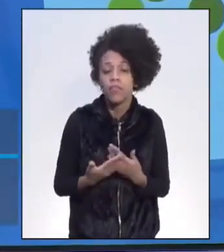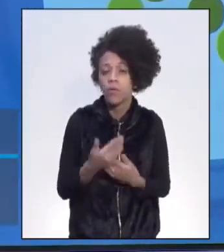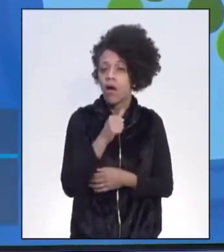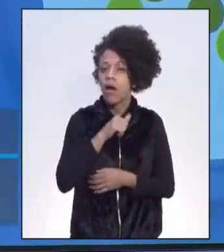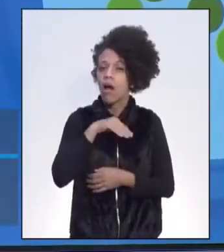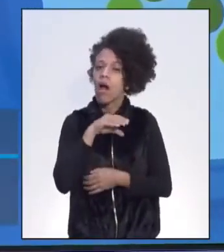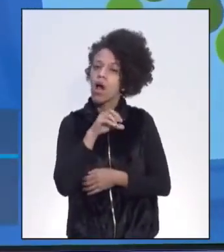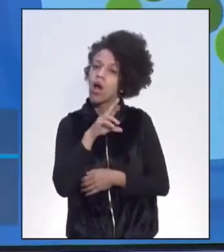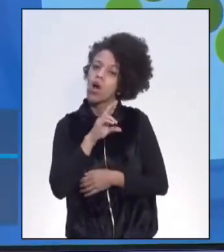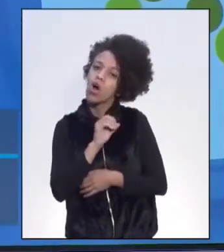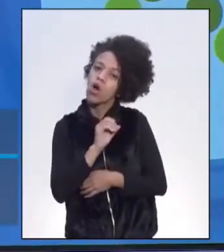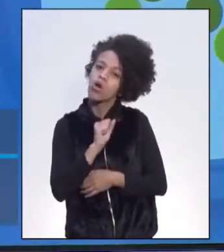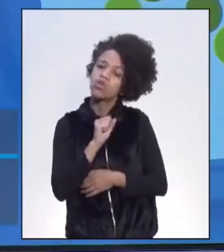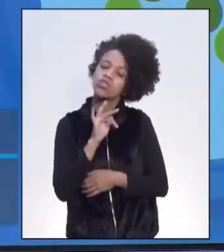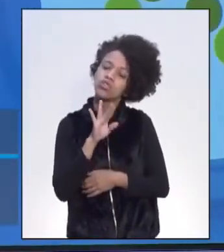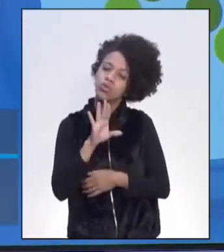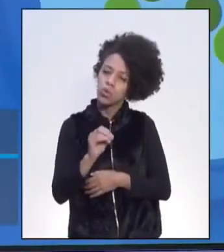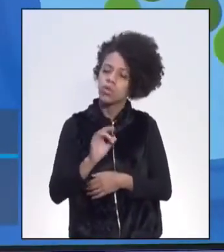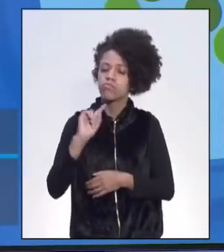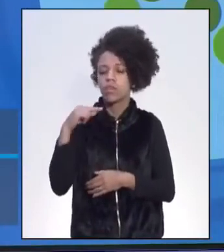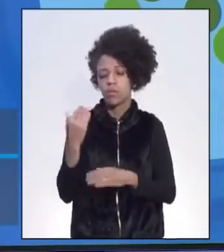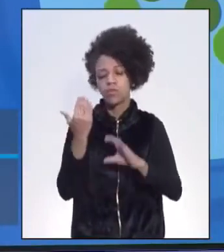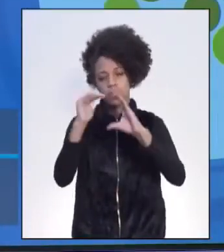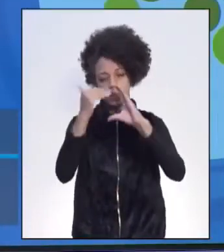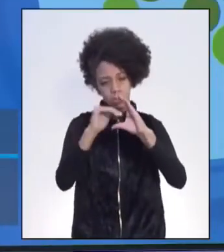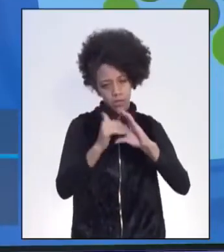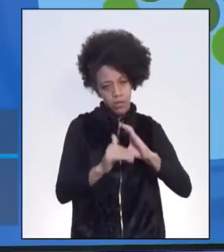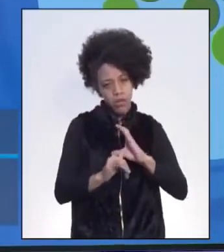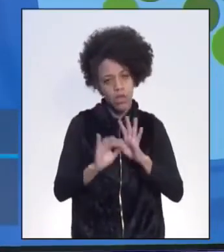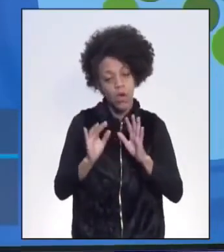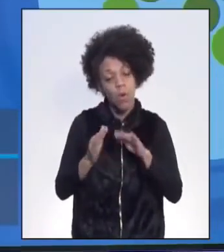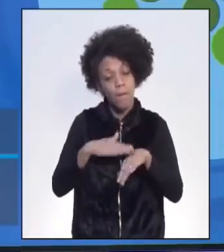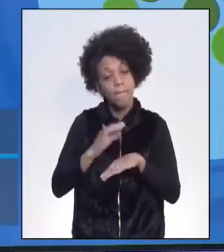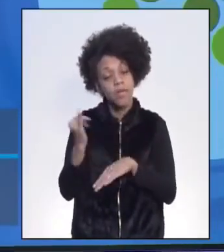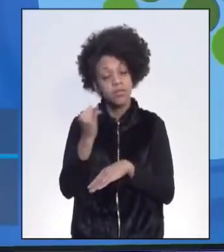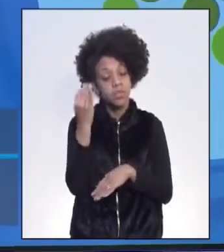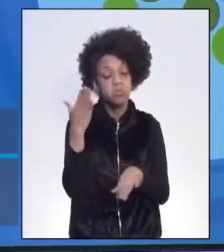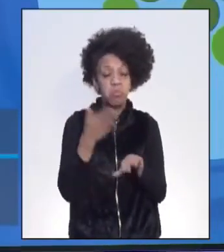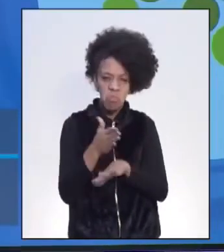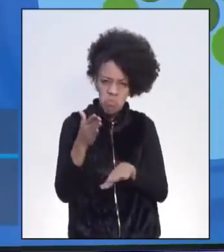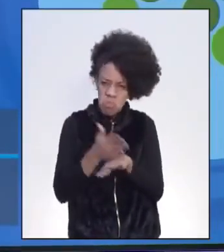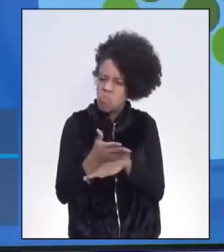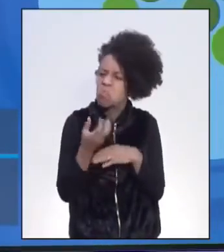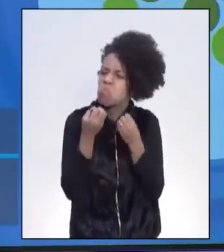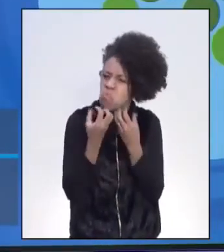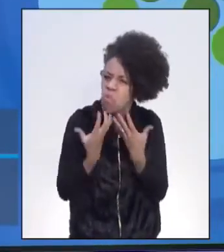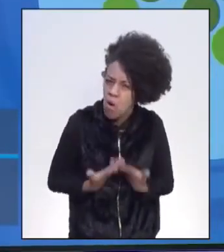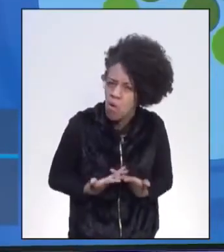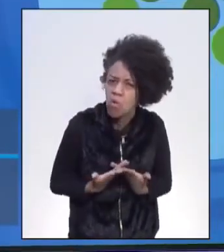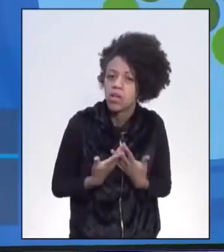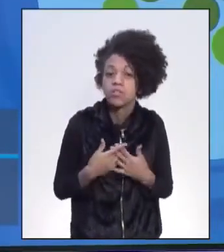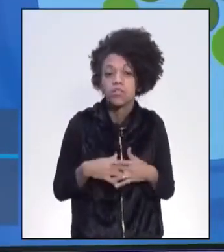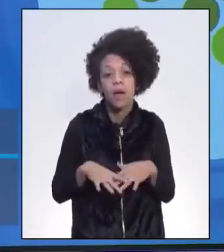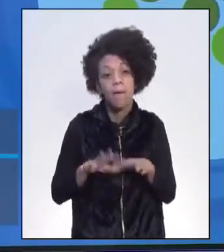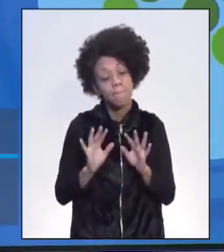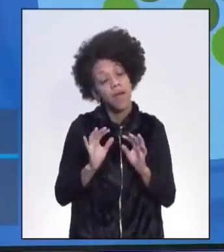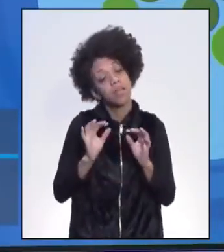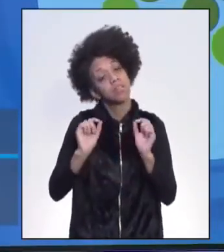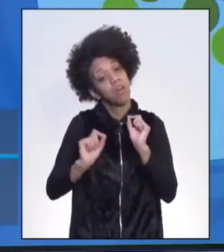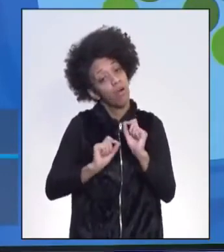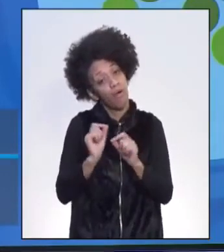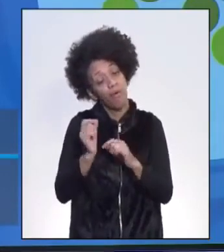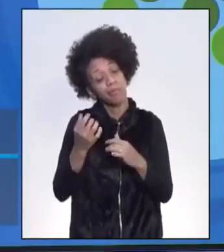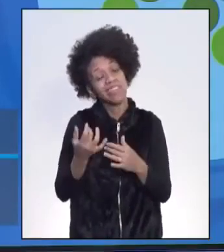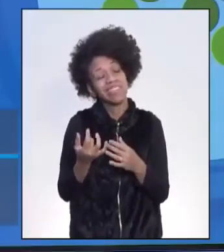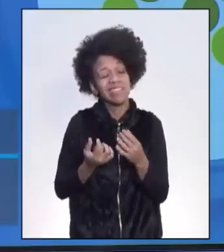consegue devolver de alguma forma para vocês aí os que a gente achou mais importante. Muitas participações boas, né, mas como a gente falou,